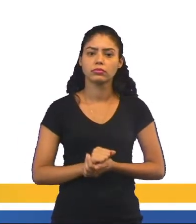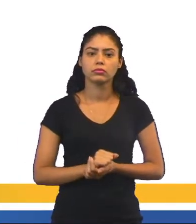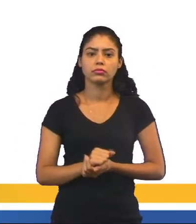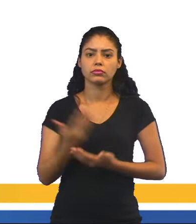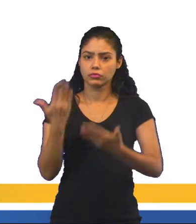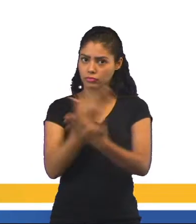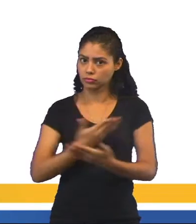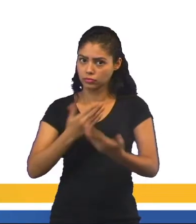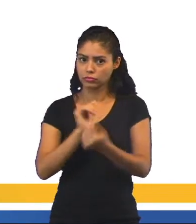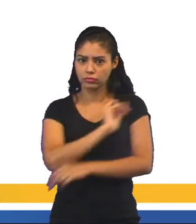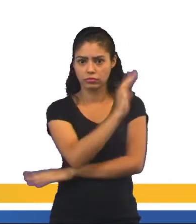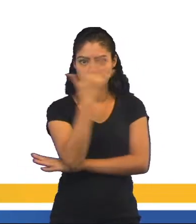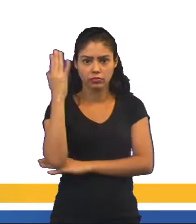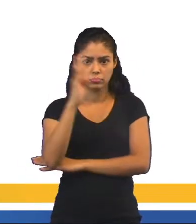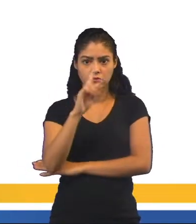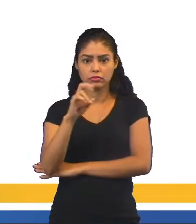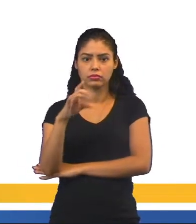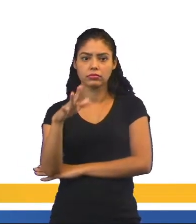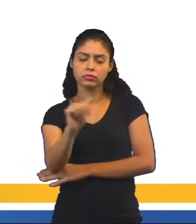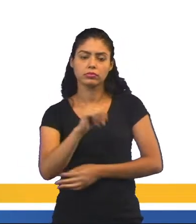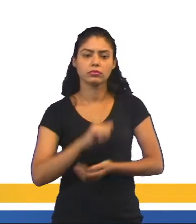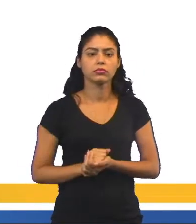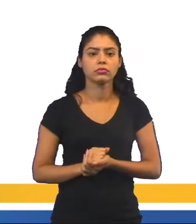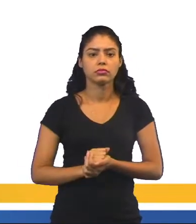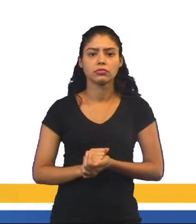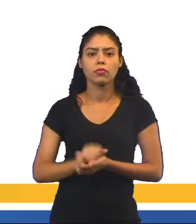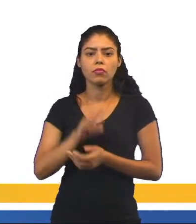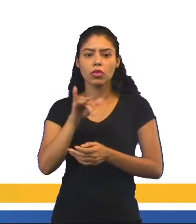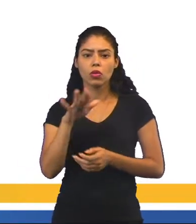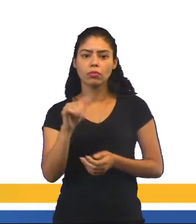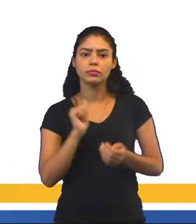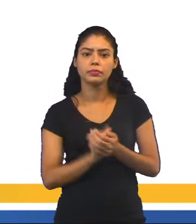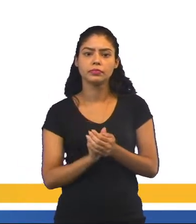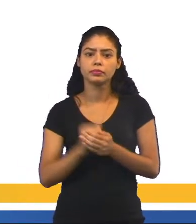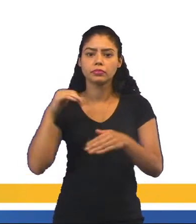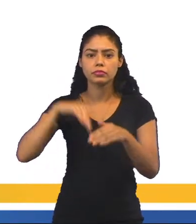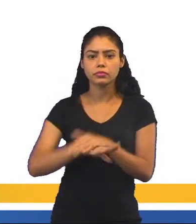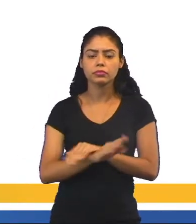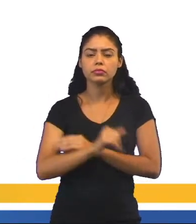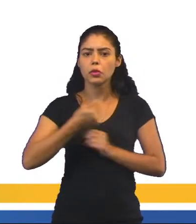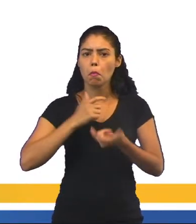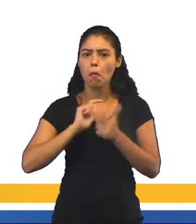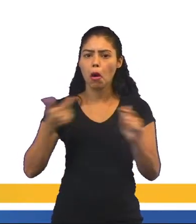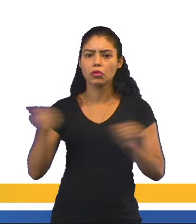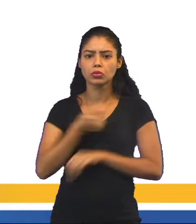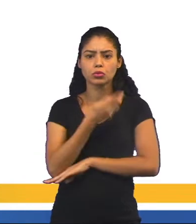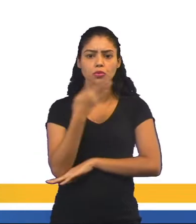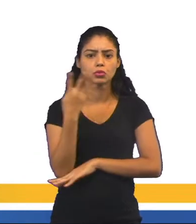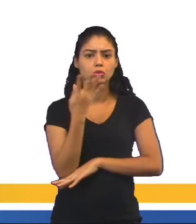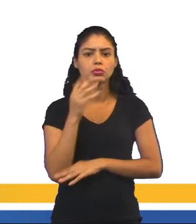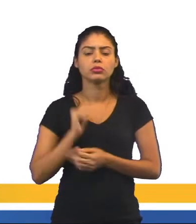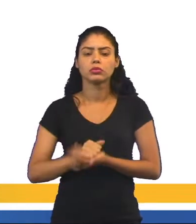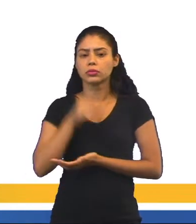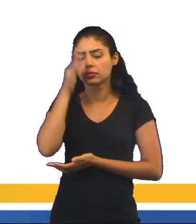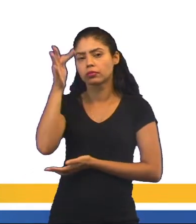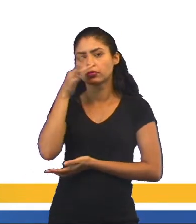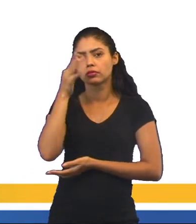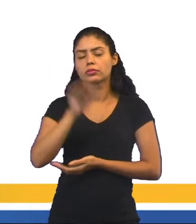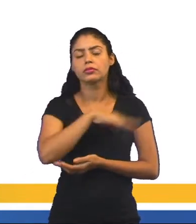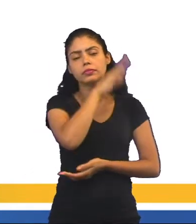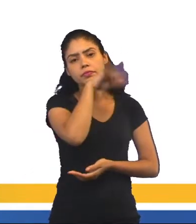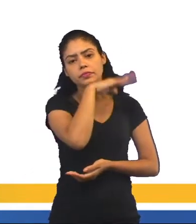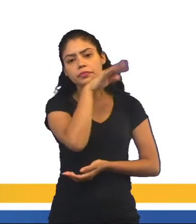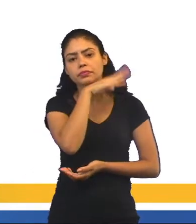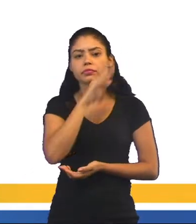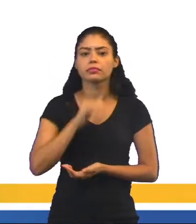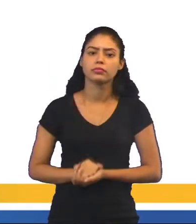1/3 das reservas de florestas tropicais úmidas, que abrigam a maior quantidade de espécies da flora